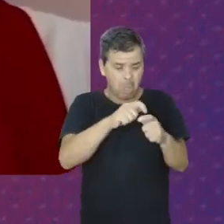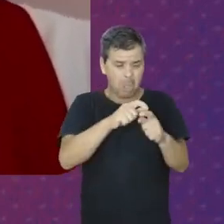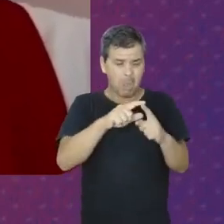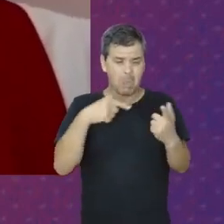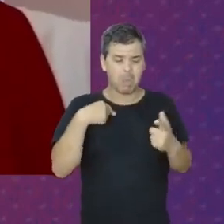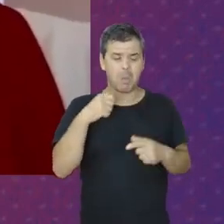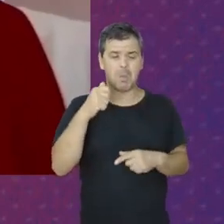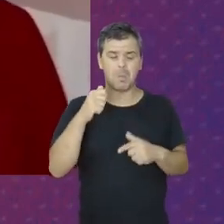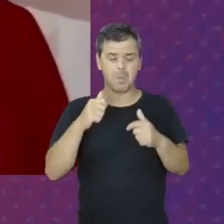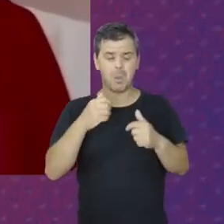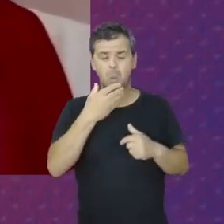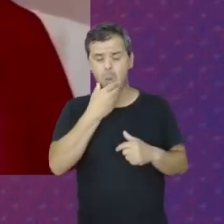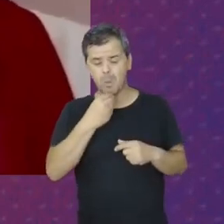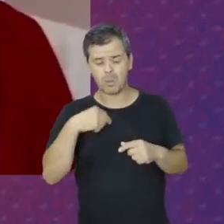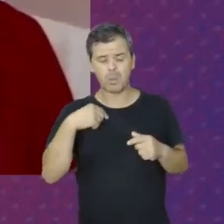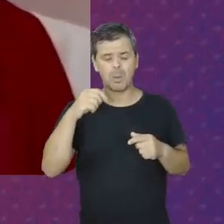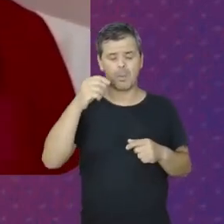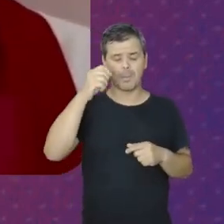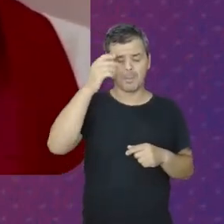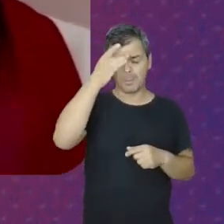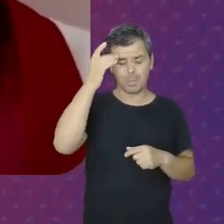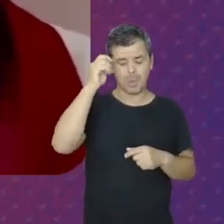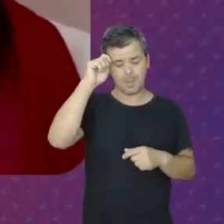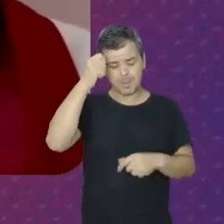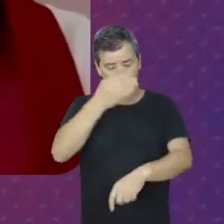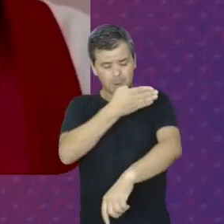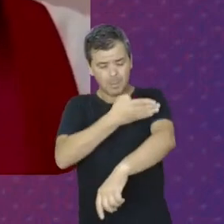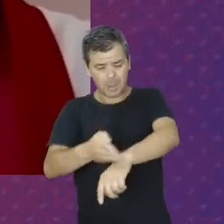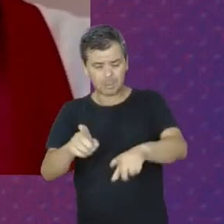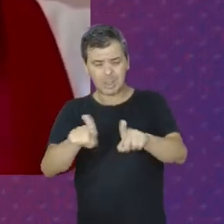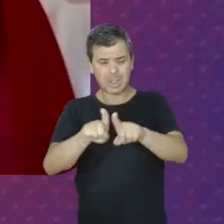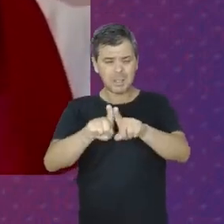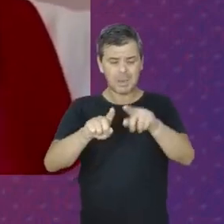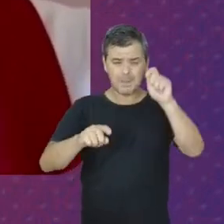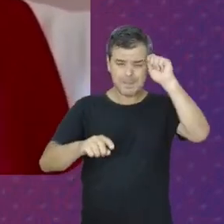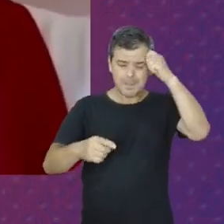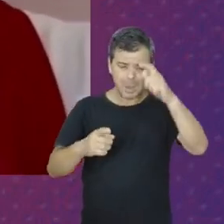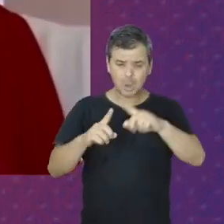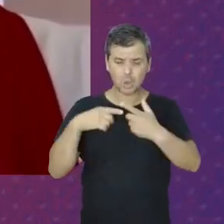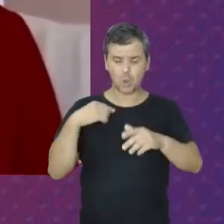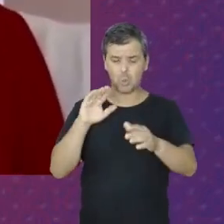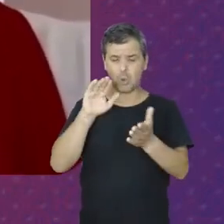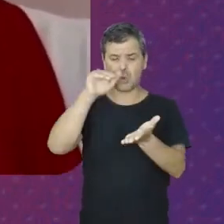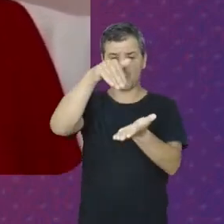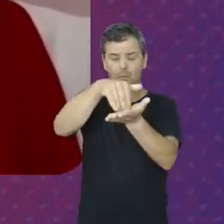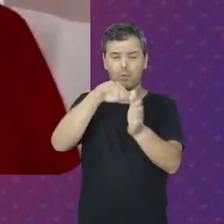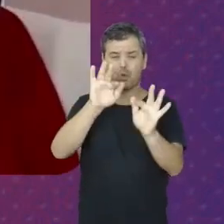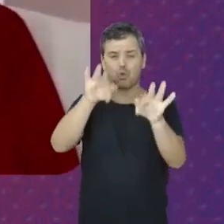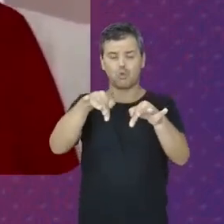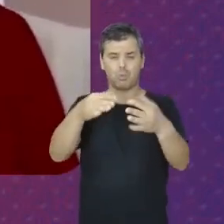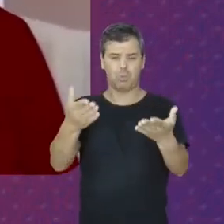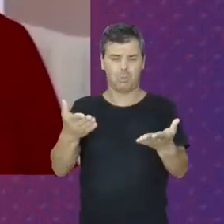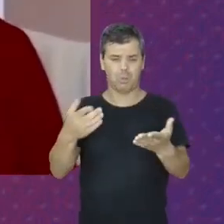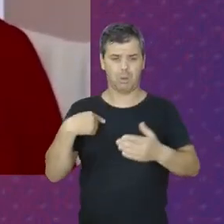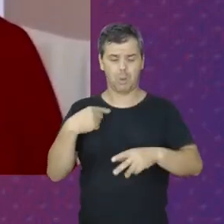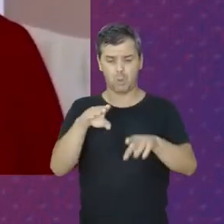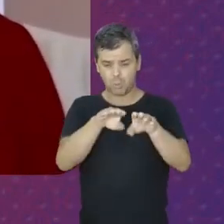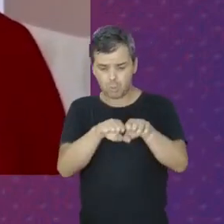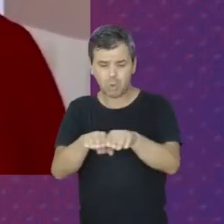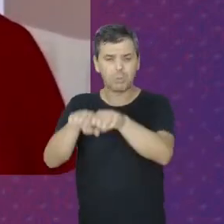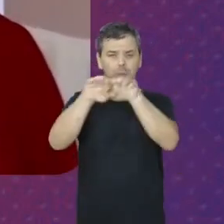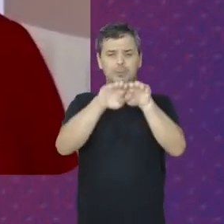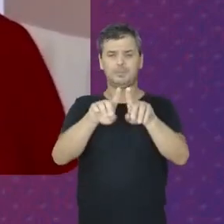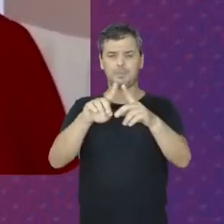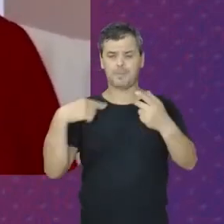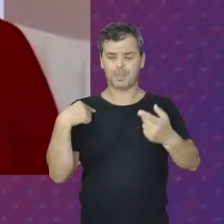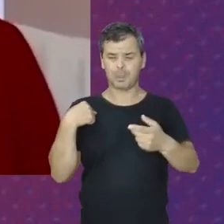menos que os trabalhadores brancos, que as trabalhadoras brancas, que os homens negros. Nós estamos no final da fila. Nós lutamos por igualdade